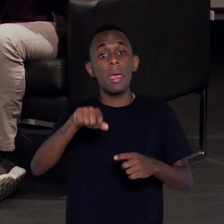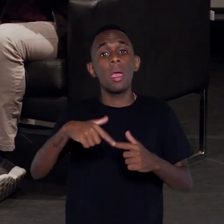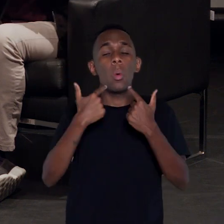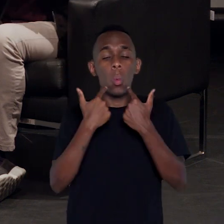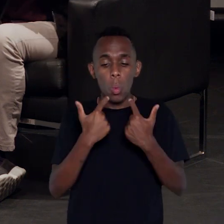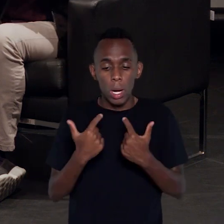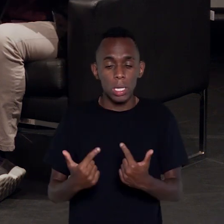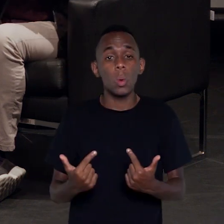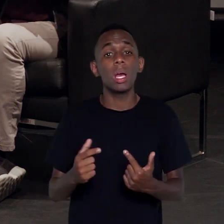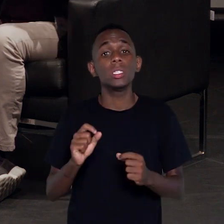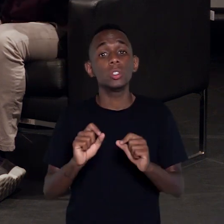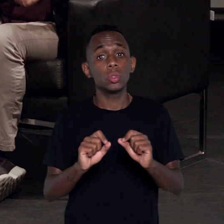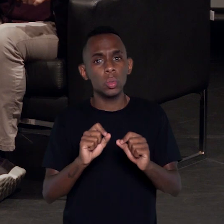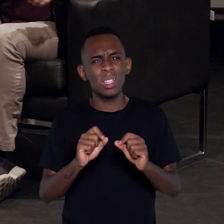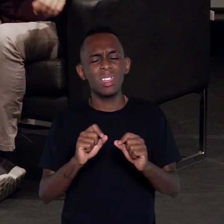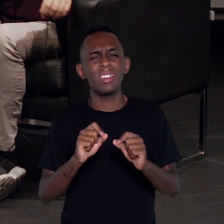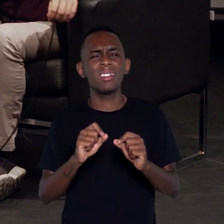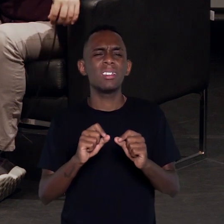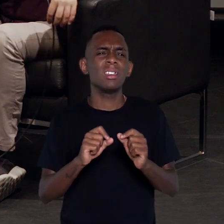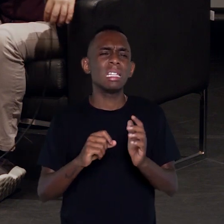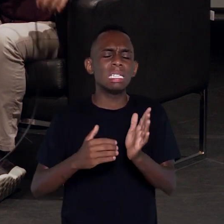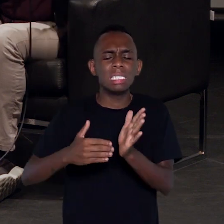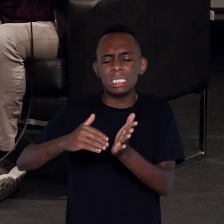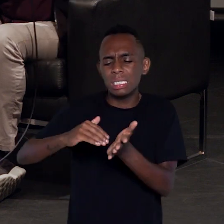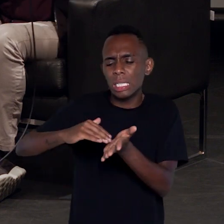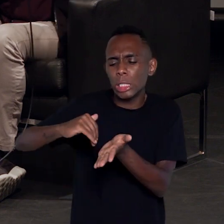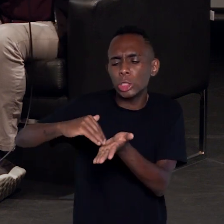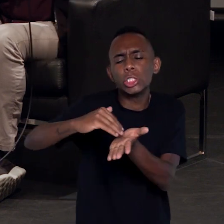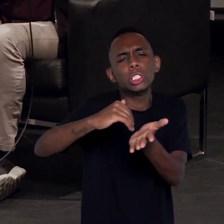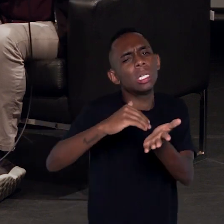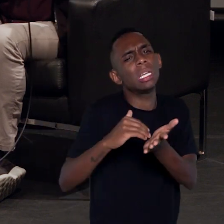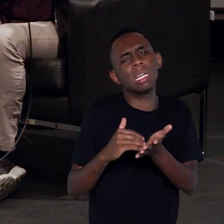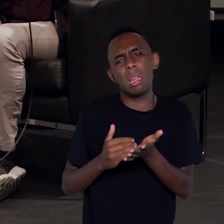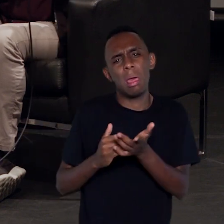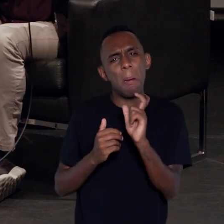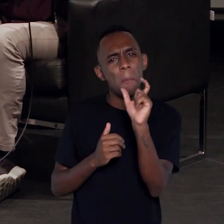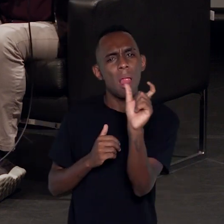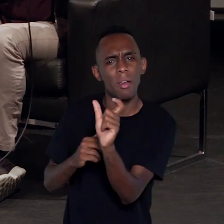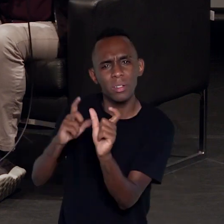alguma maneira, seja desprovida de artifícios